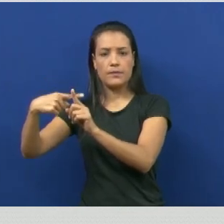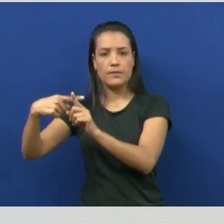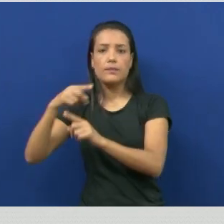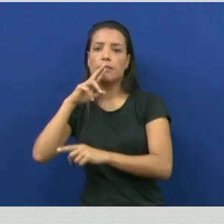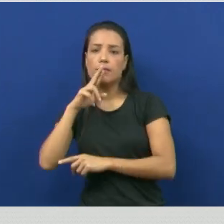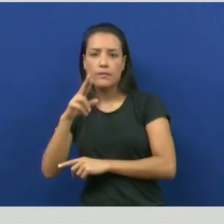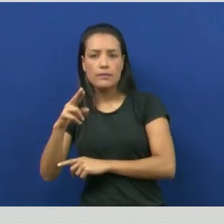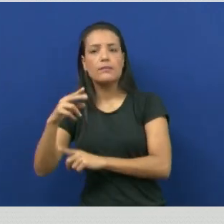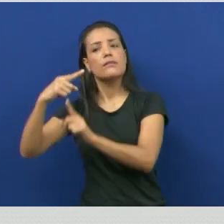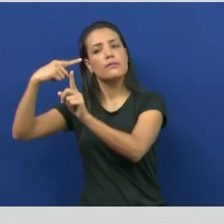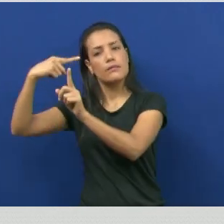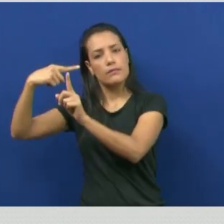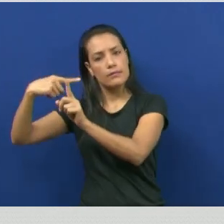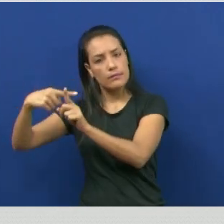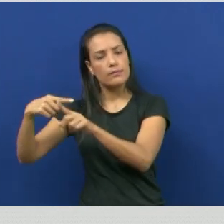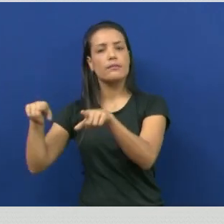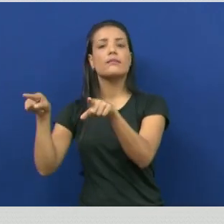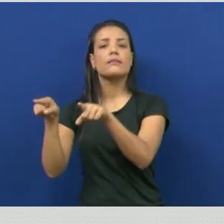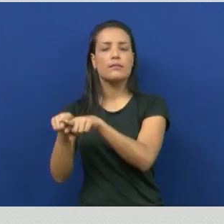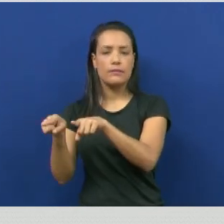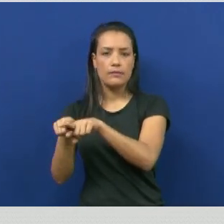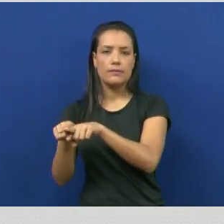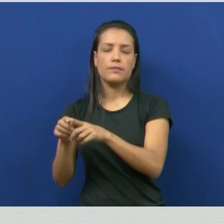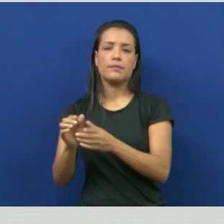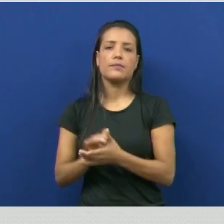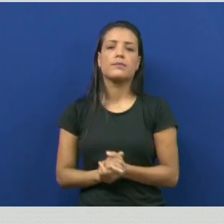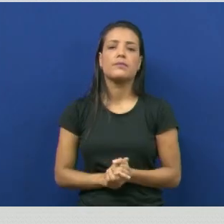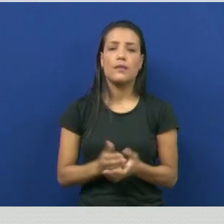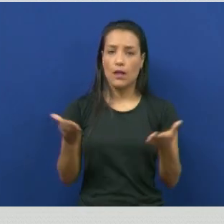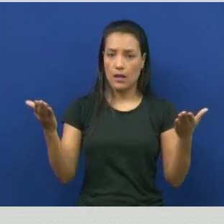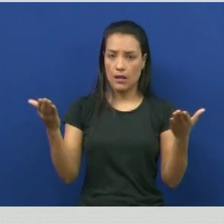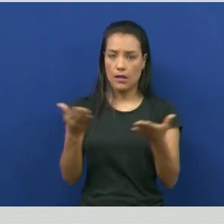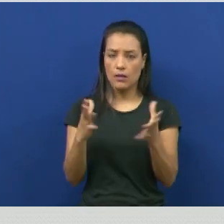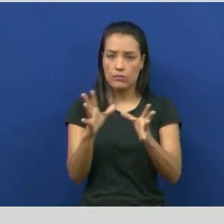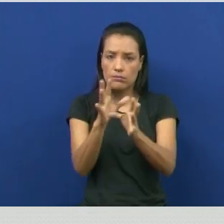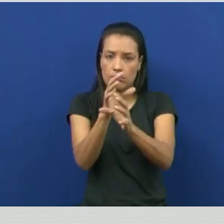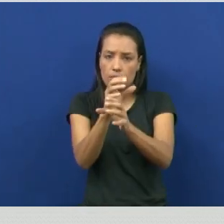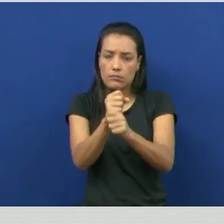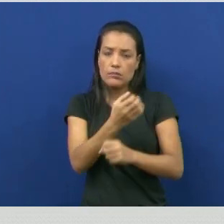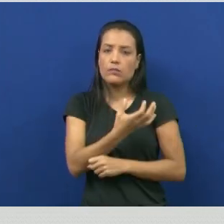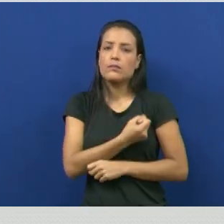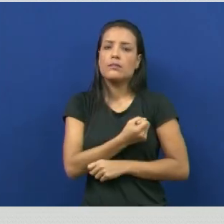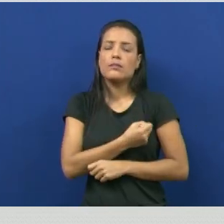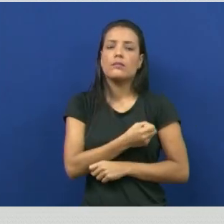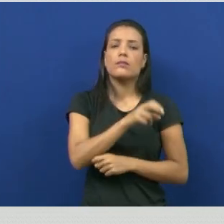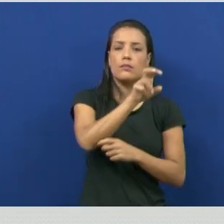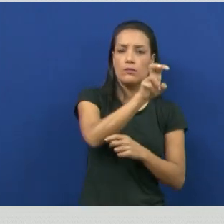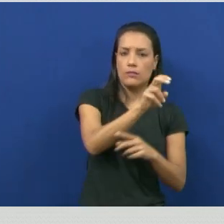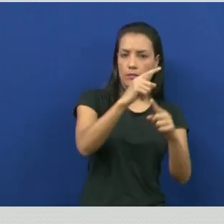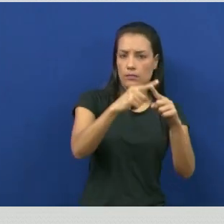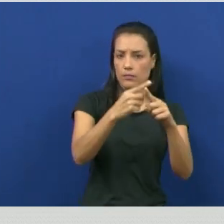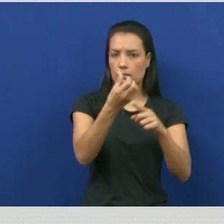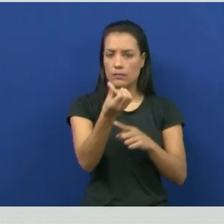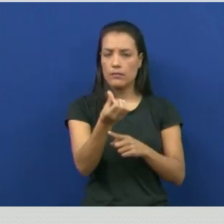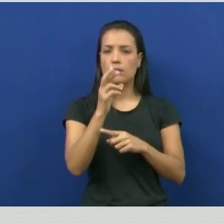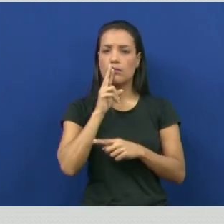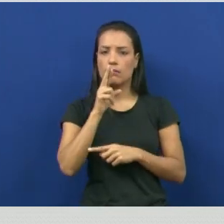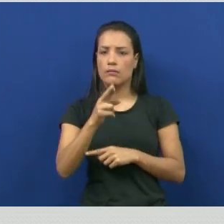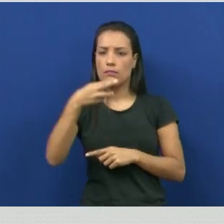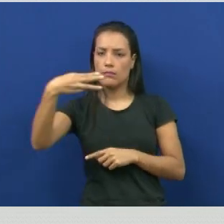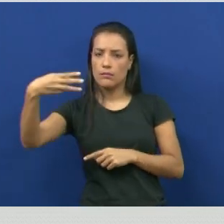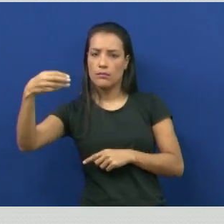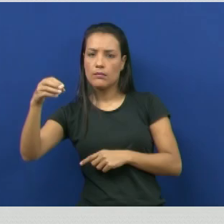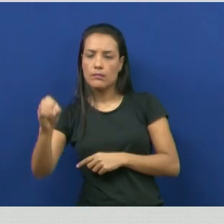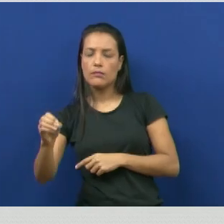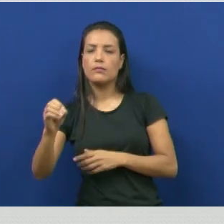Vai dar mais também. E aí, eu vou para os números. 5 vezes 6, 30. 30